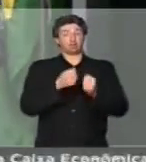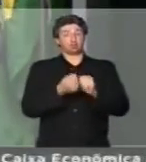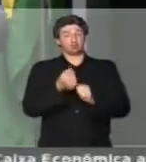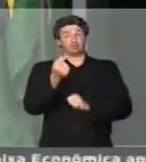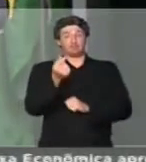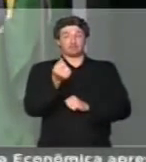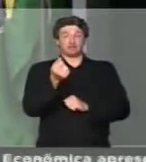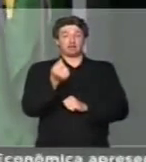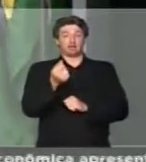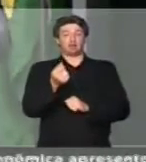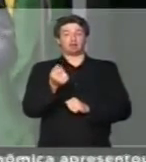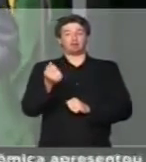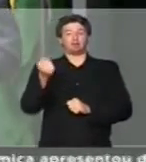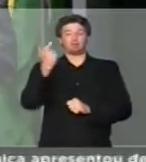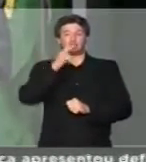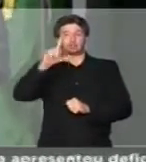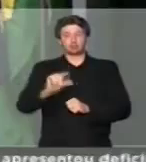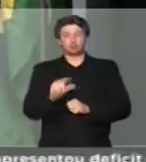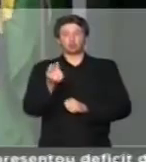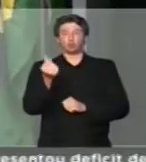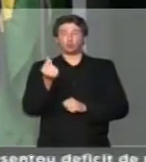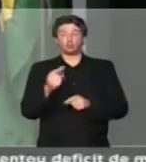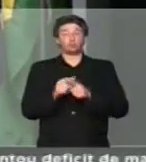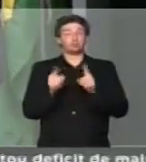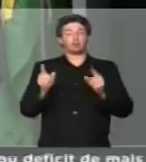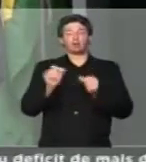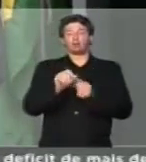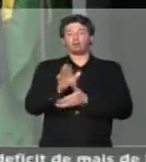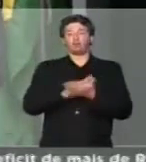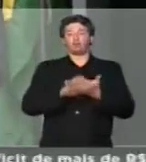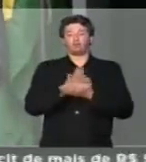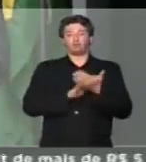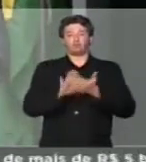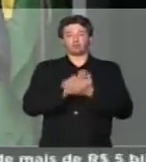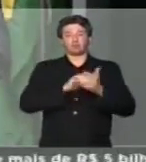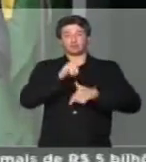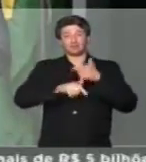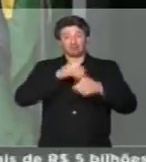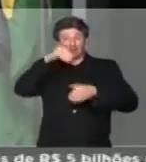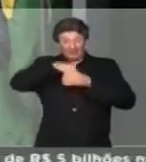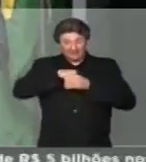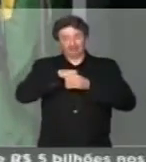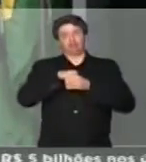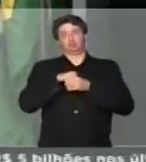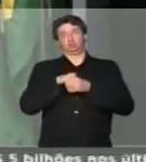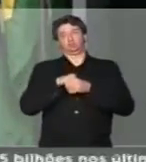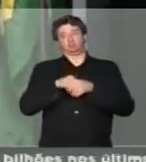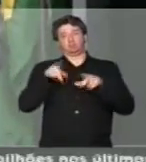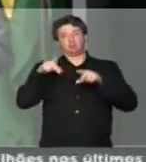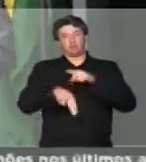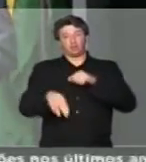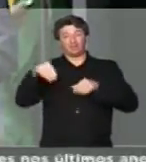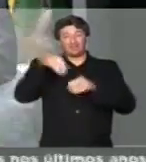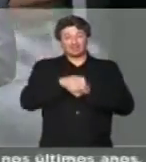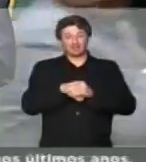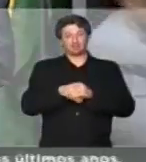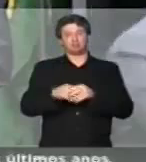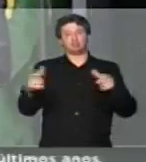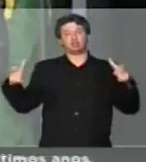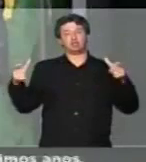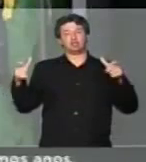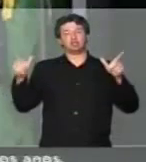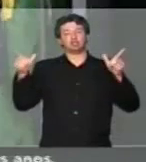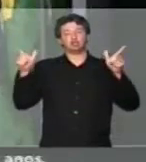fiscal, em redução de custos, sem fazer o seu exercício de cortar na carne com a redução